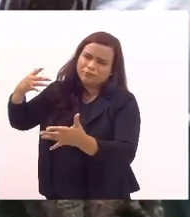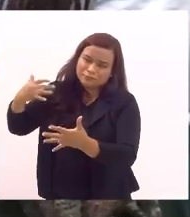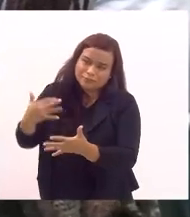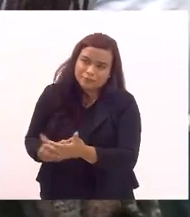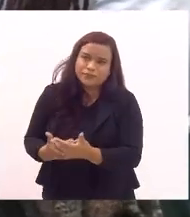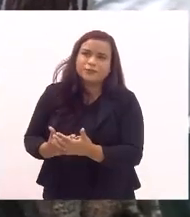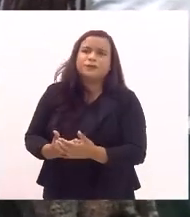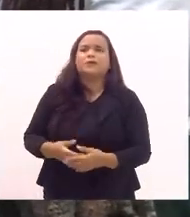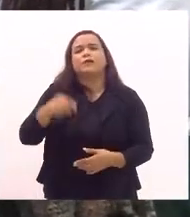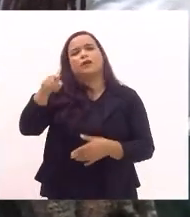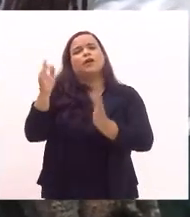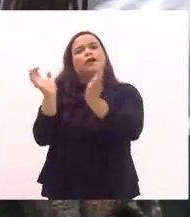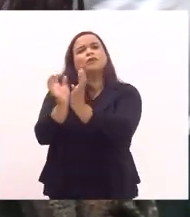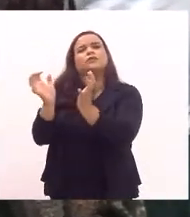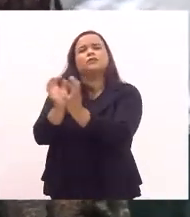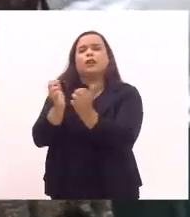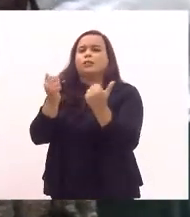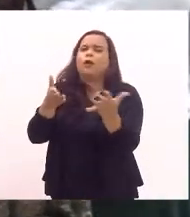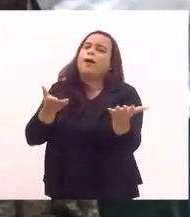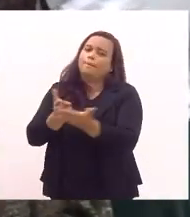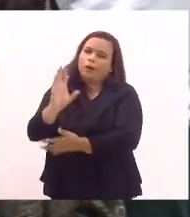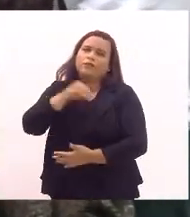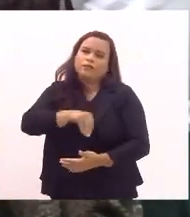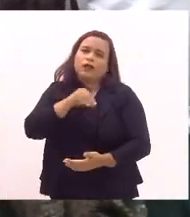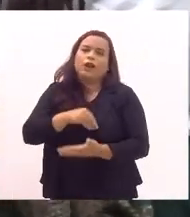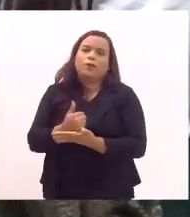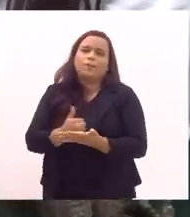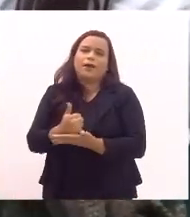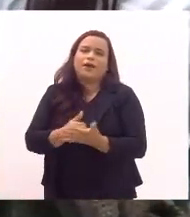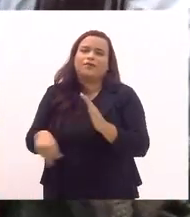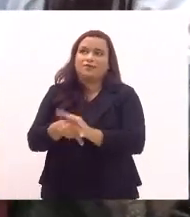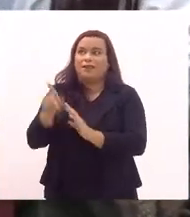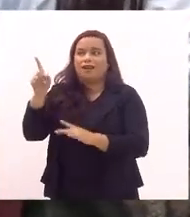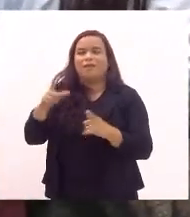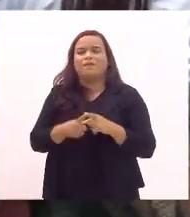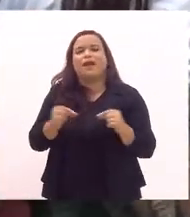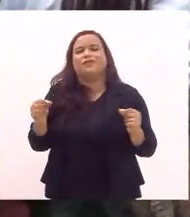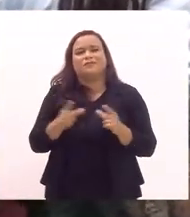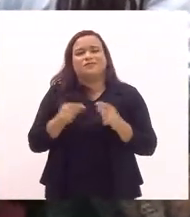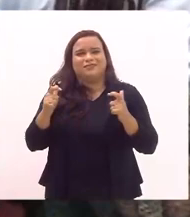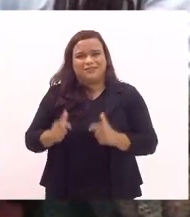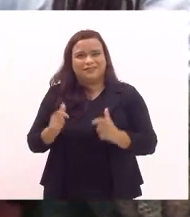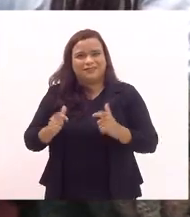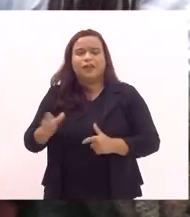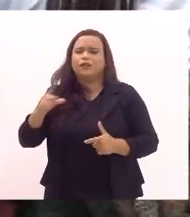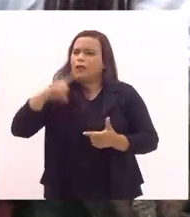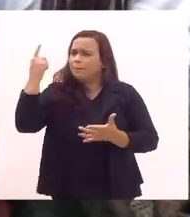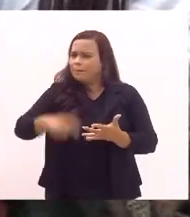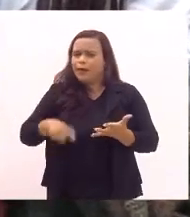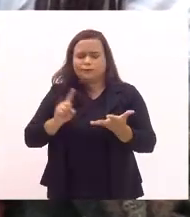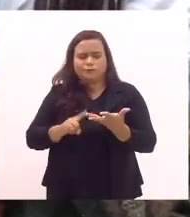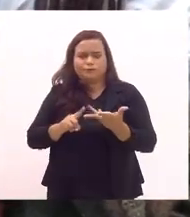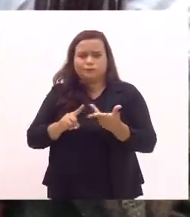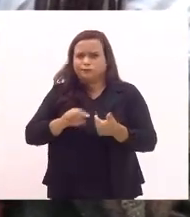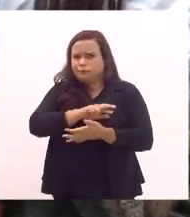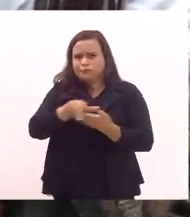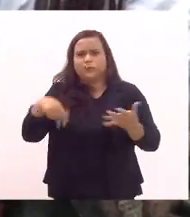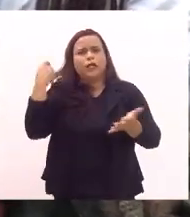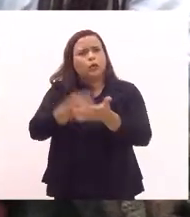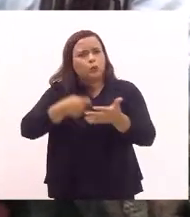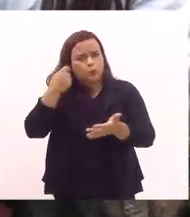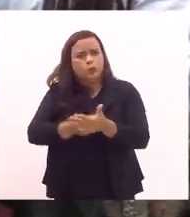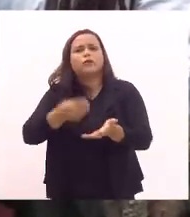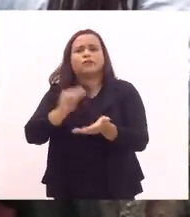a essa categoria aprovou o piso salarial em Brasília mas tem muita coisa mais a a